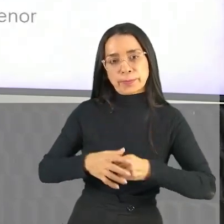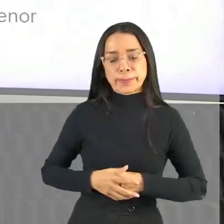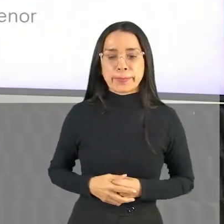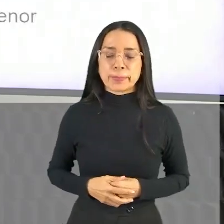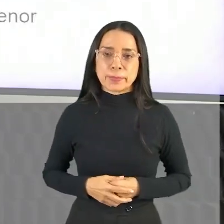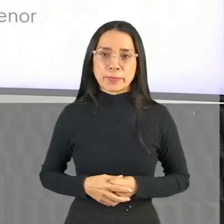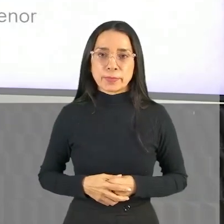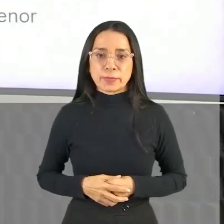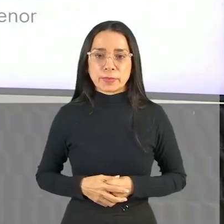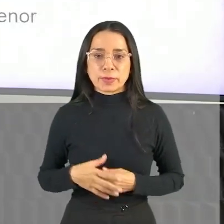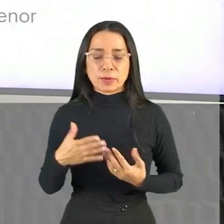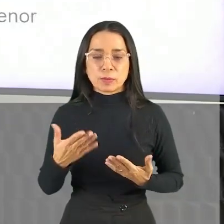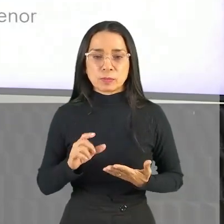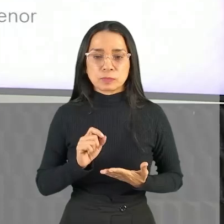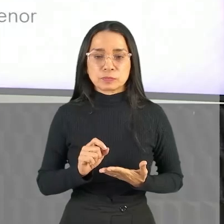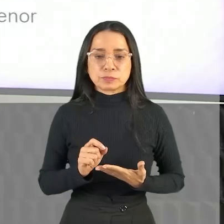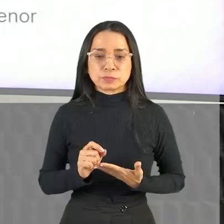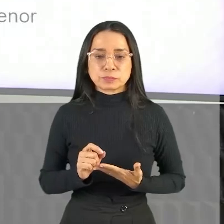Então,